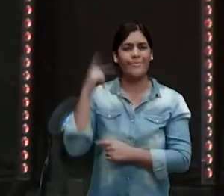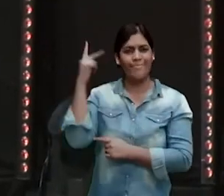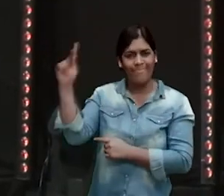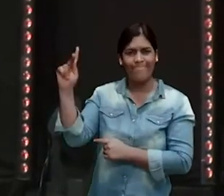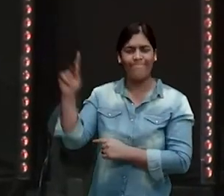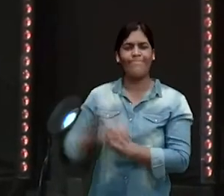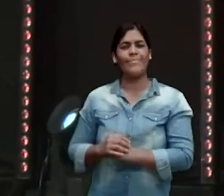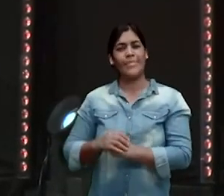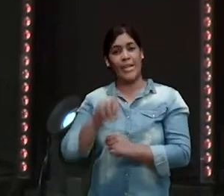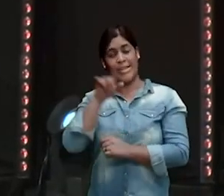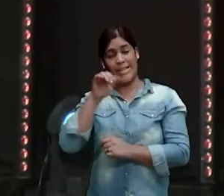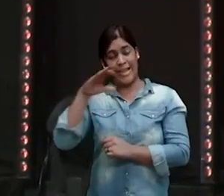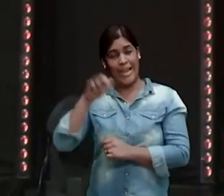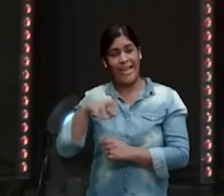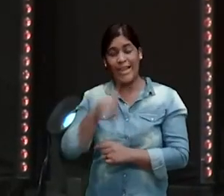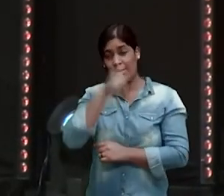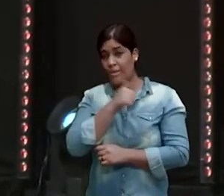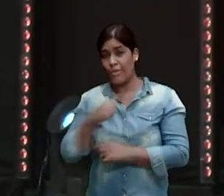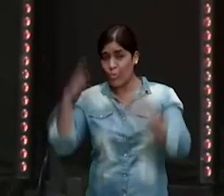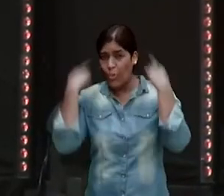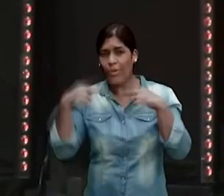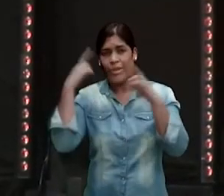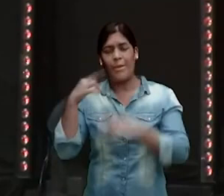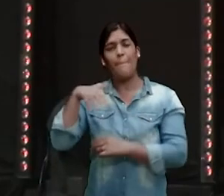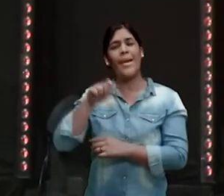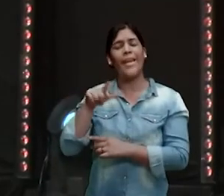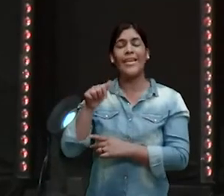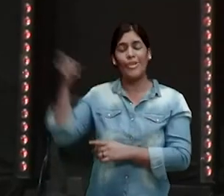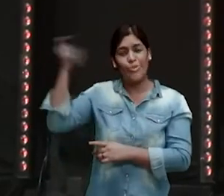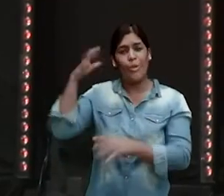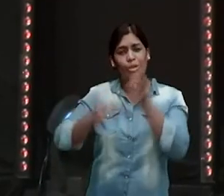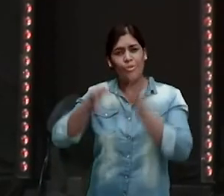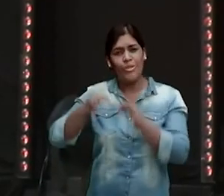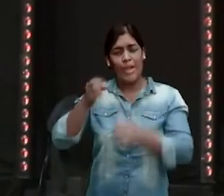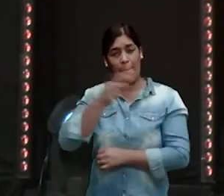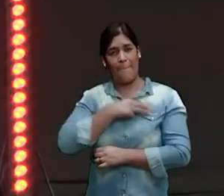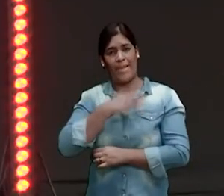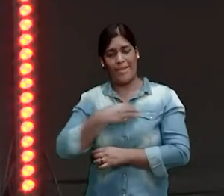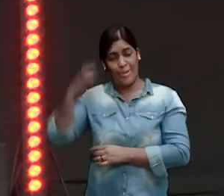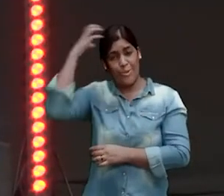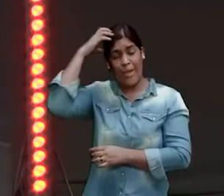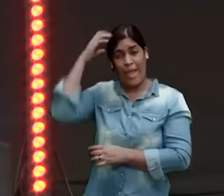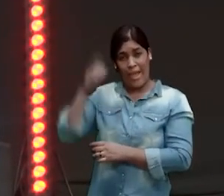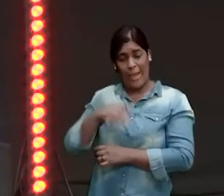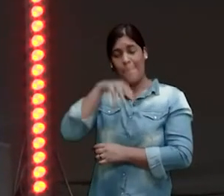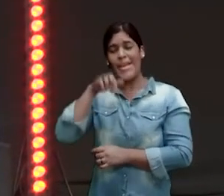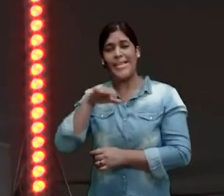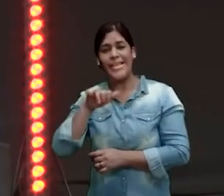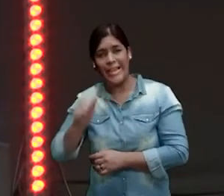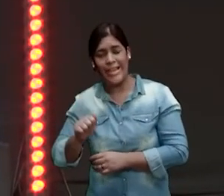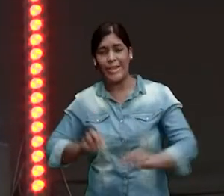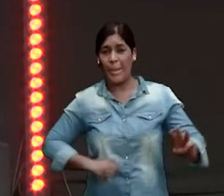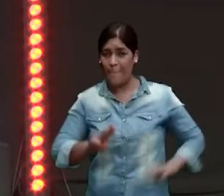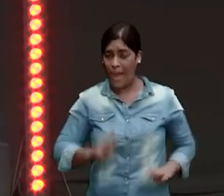o preço do Cordeiro em Malaquias o sol da justiça em Mateus Bom dia ei Marcos